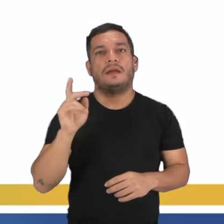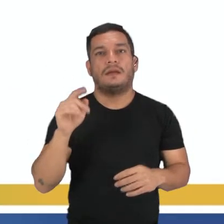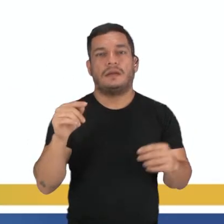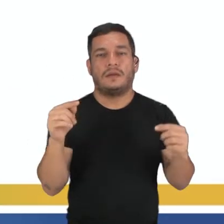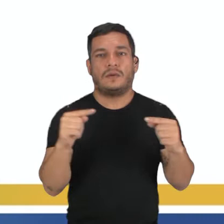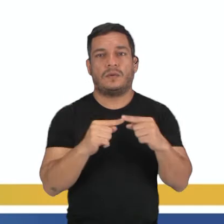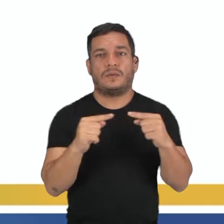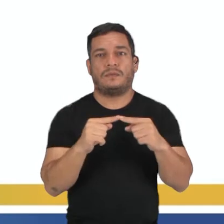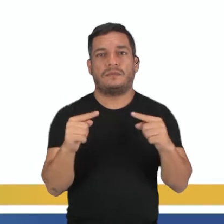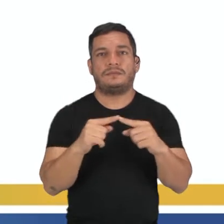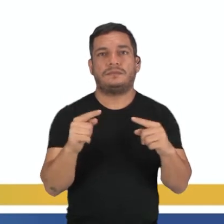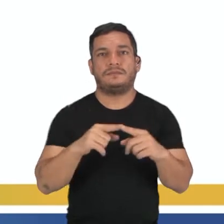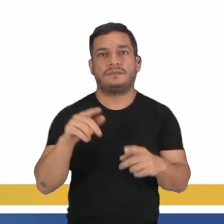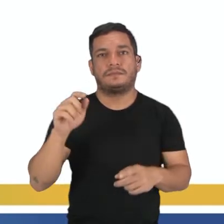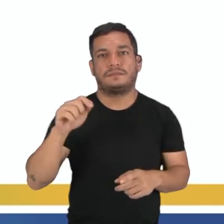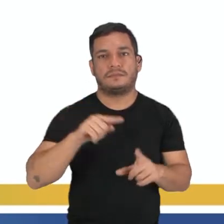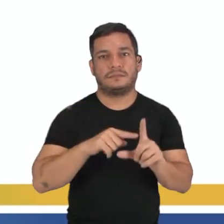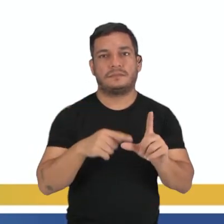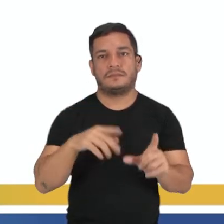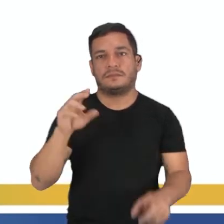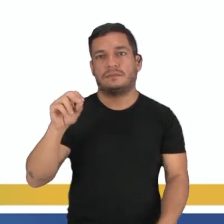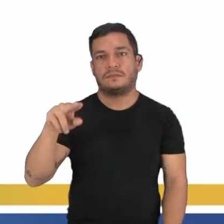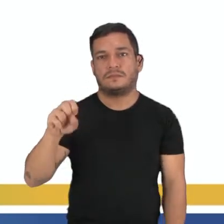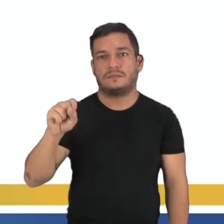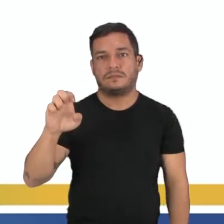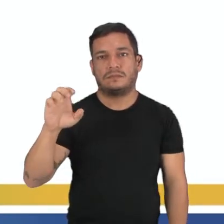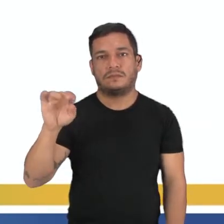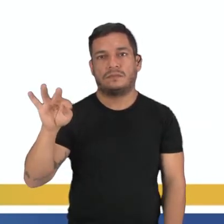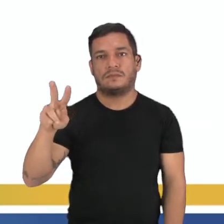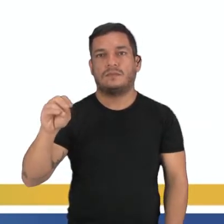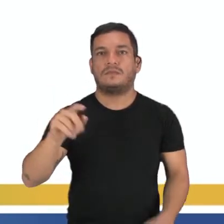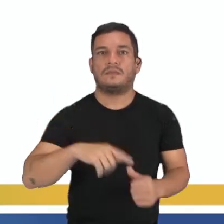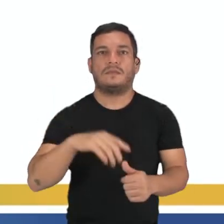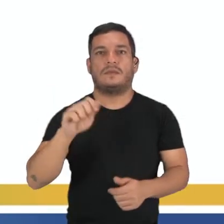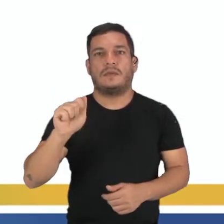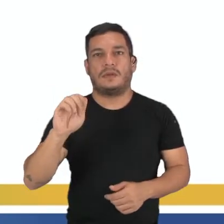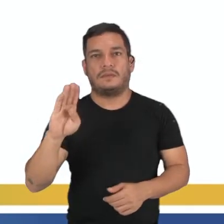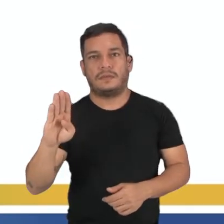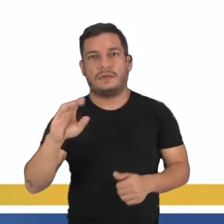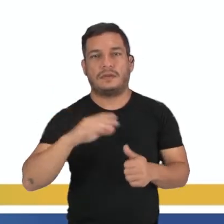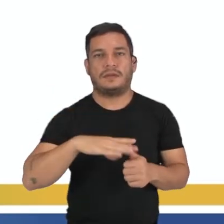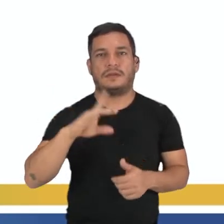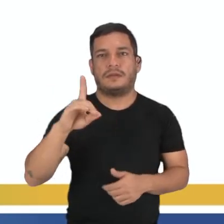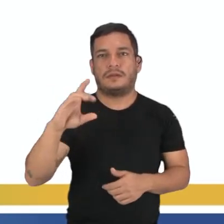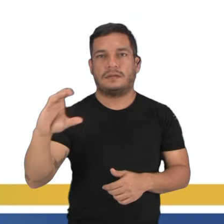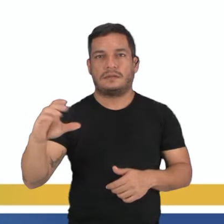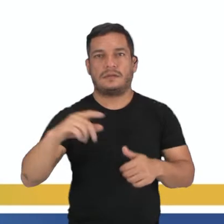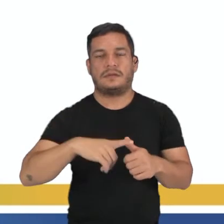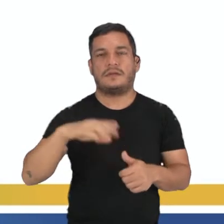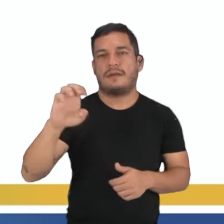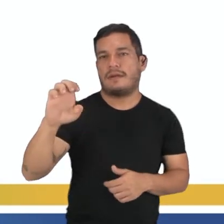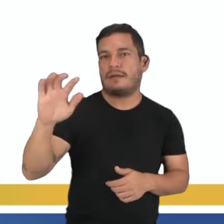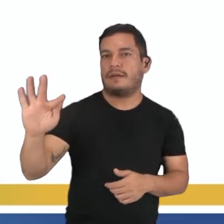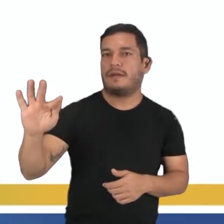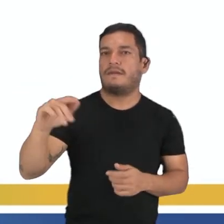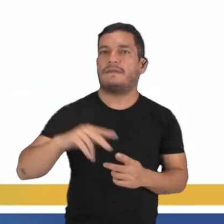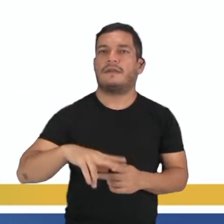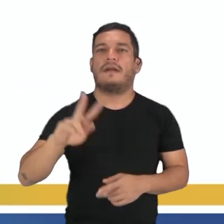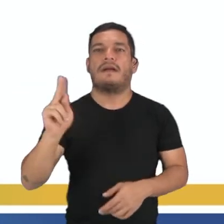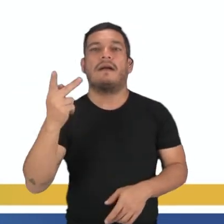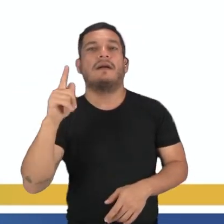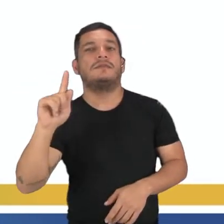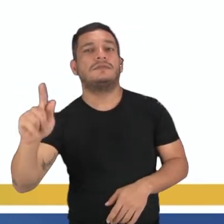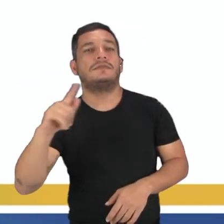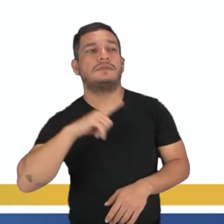ângulos consecutivos, no caso A e B, D e C, E e F, H e G,